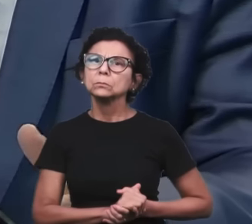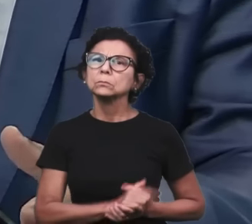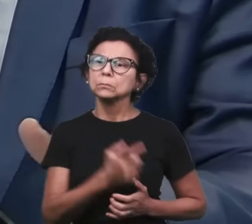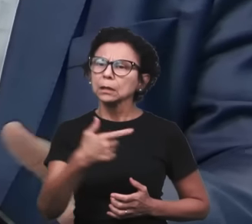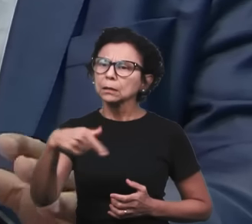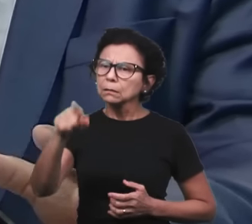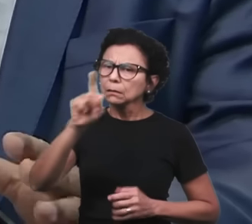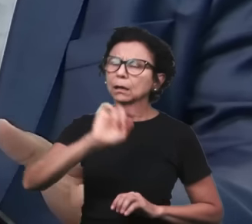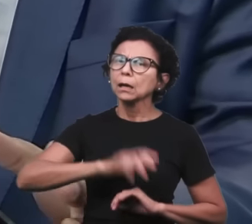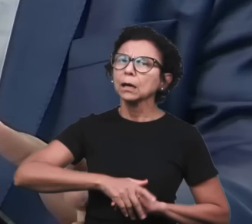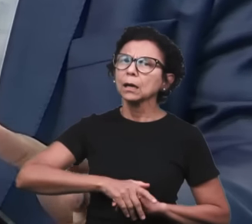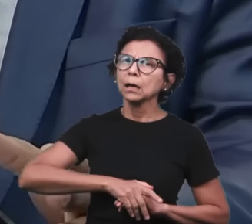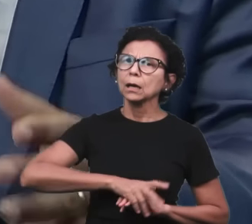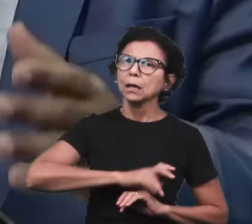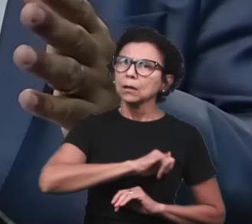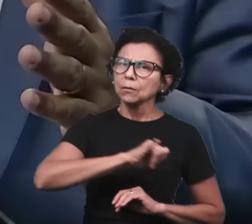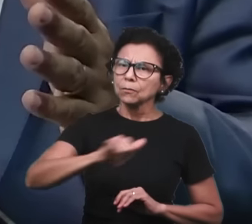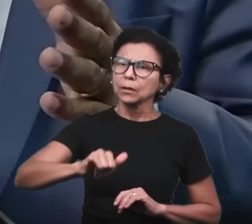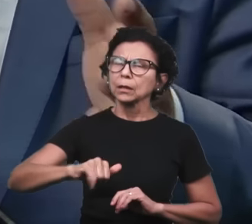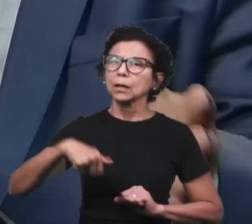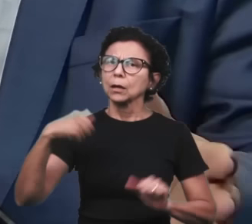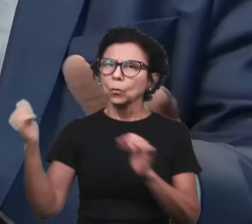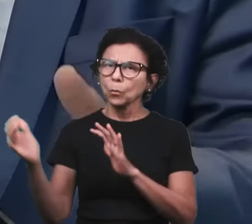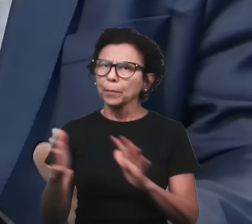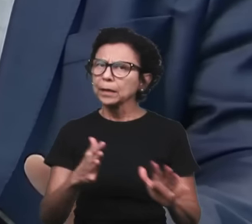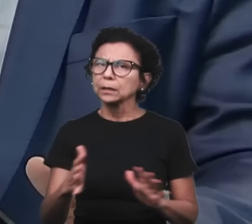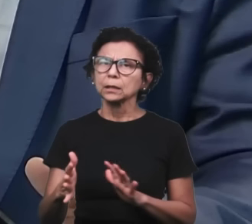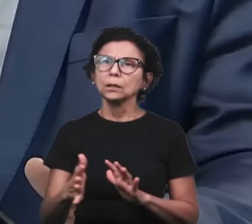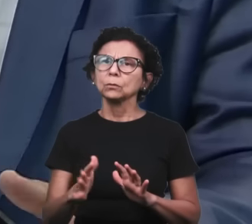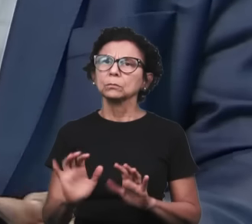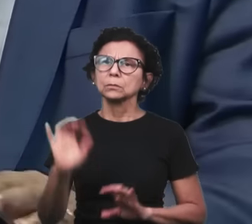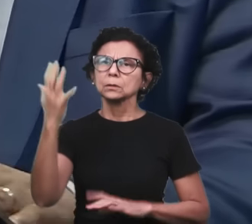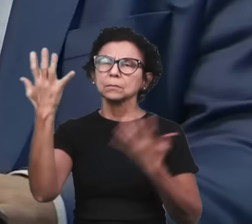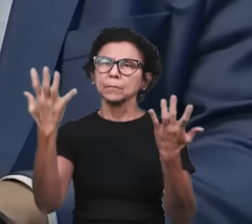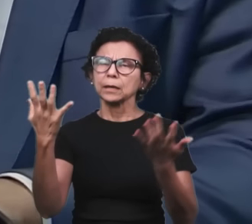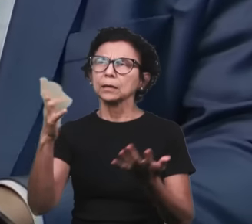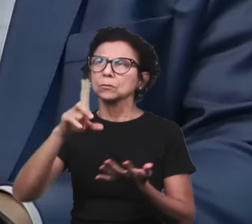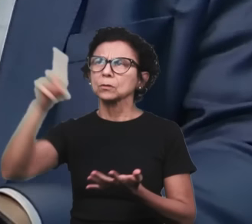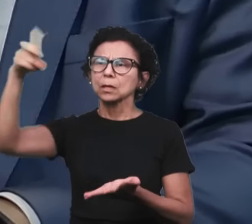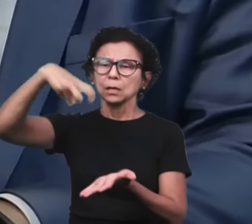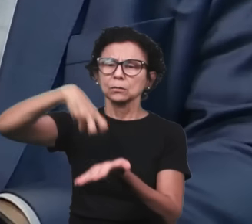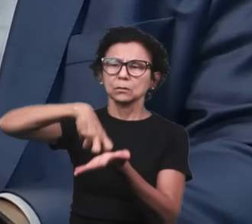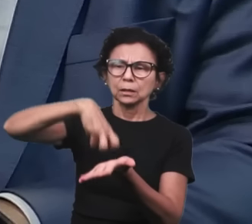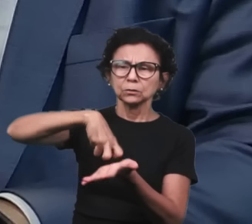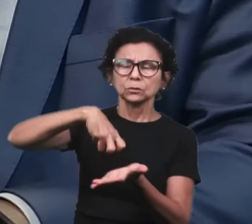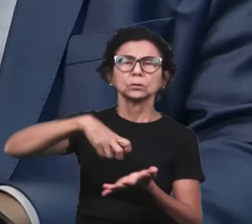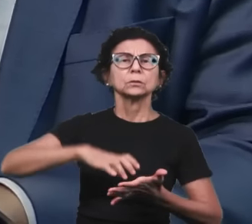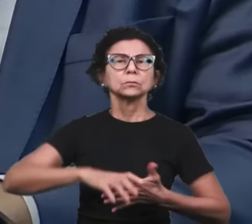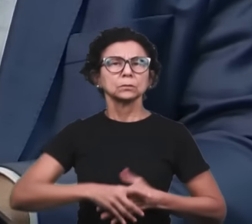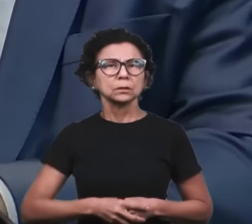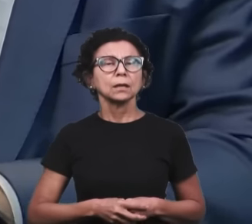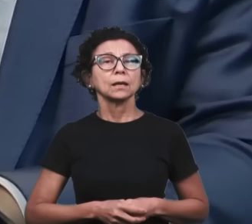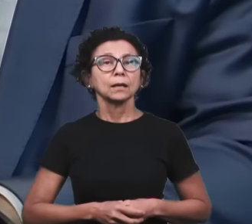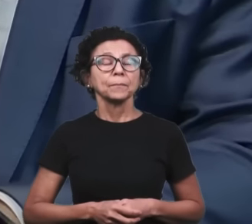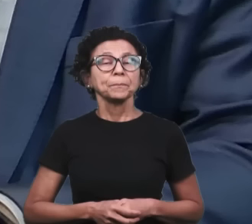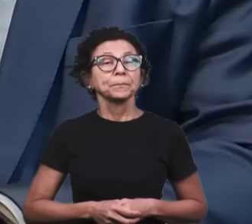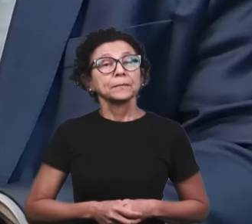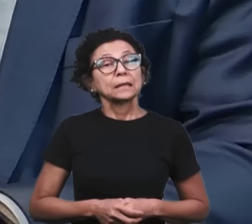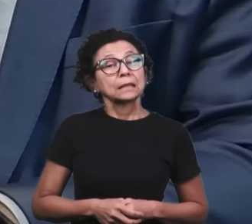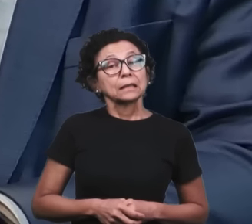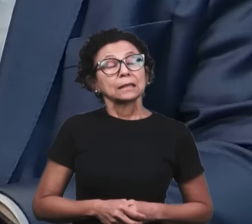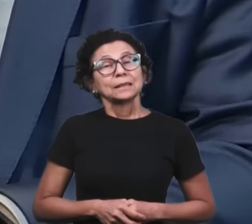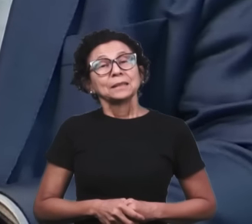do momento que eles estavam vivendo, dos juízos de Deus e tudo mais. Mas interessante que se há uma parte